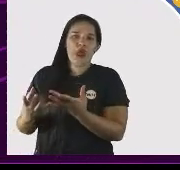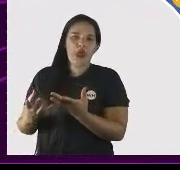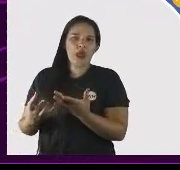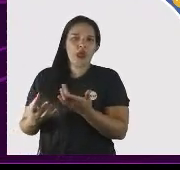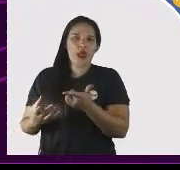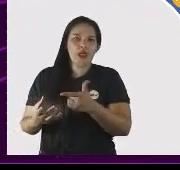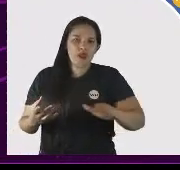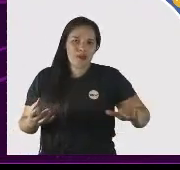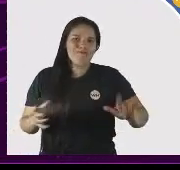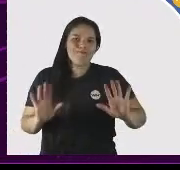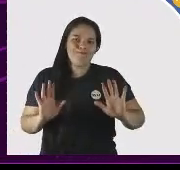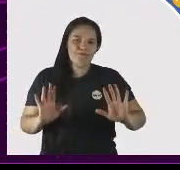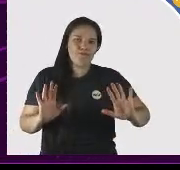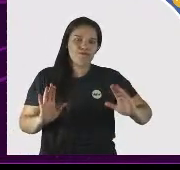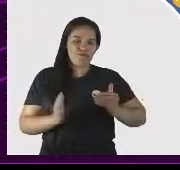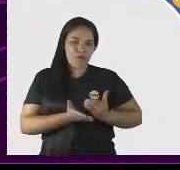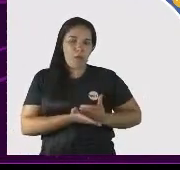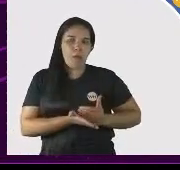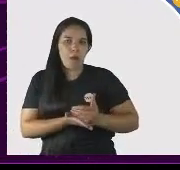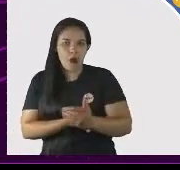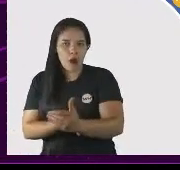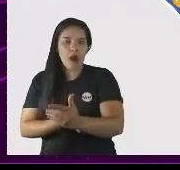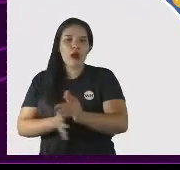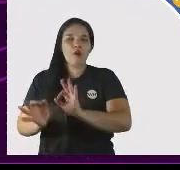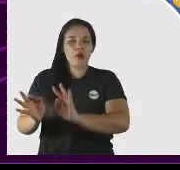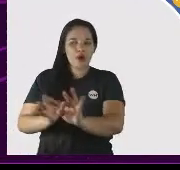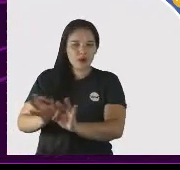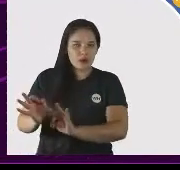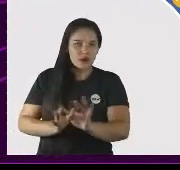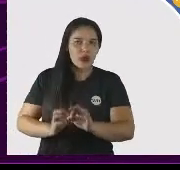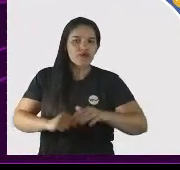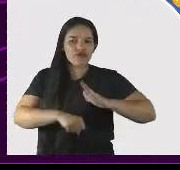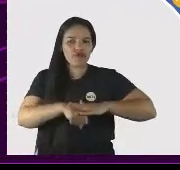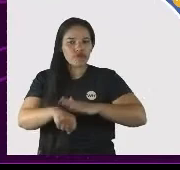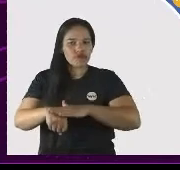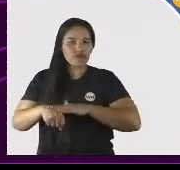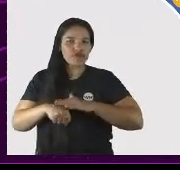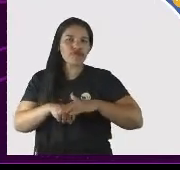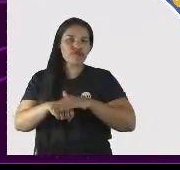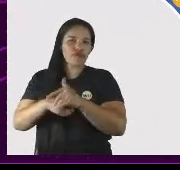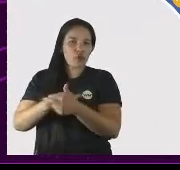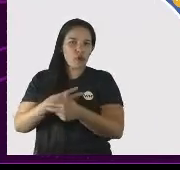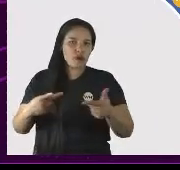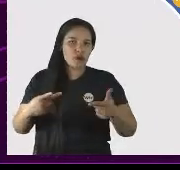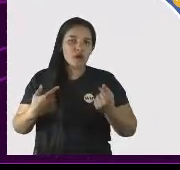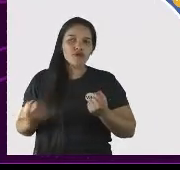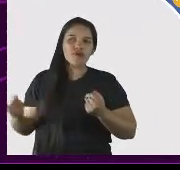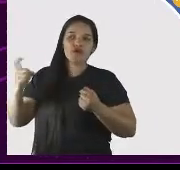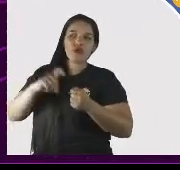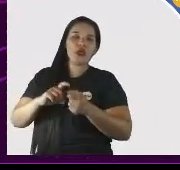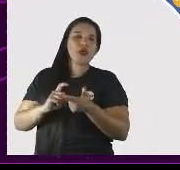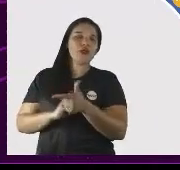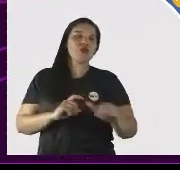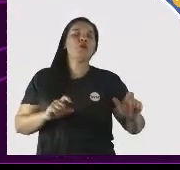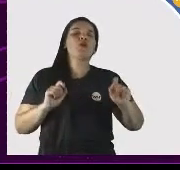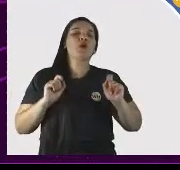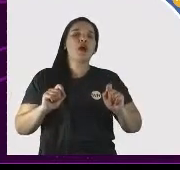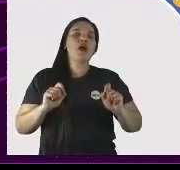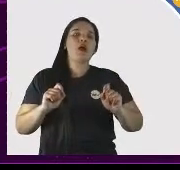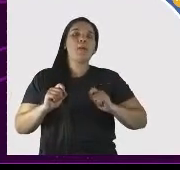ajustar aí a a produção os fornecedores e voltar a